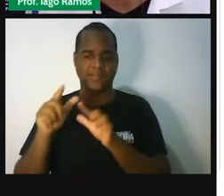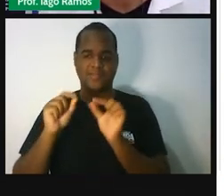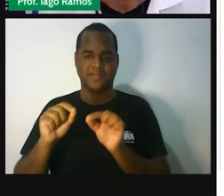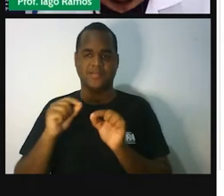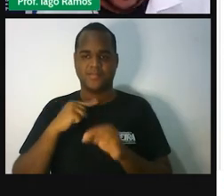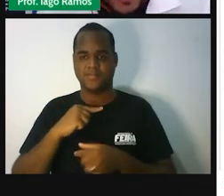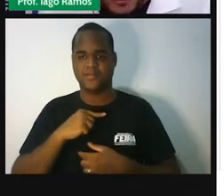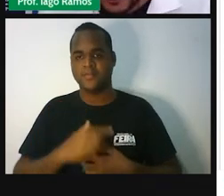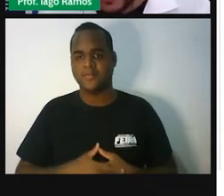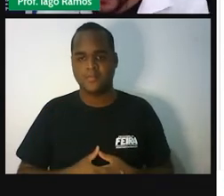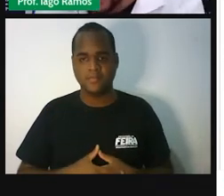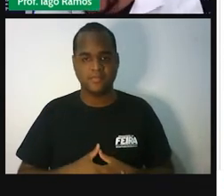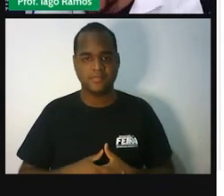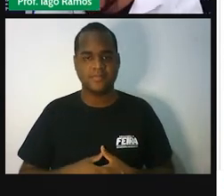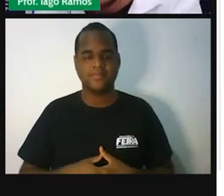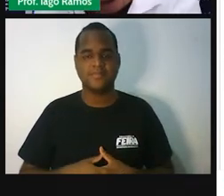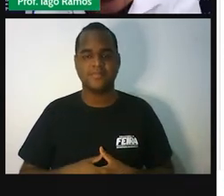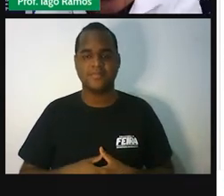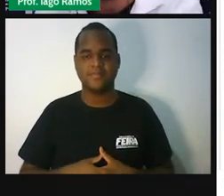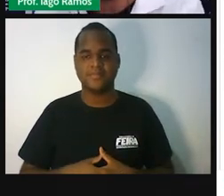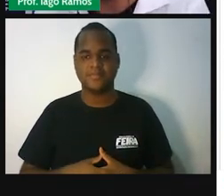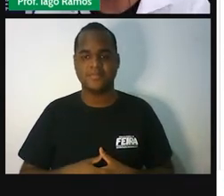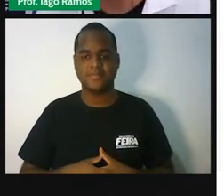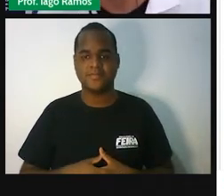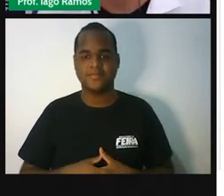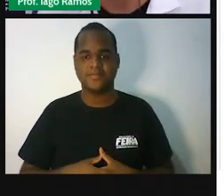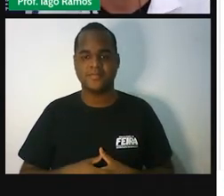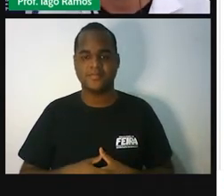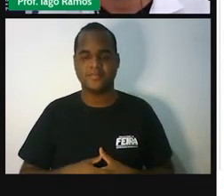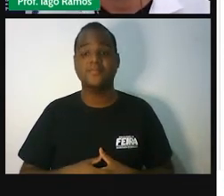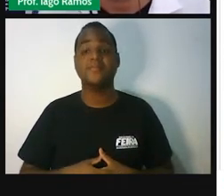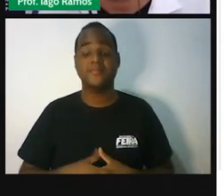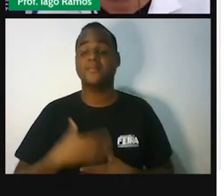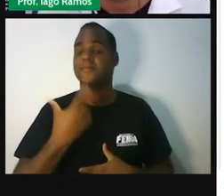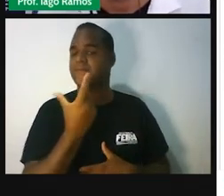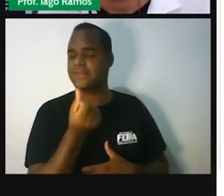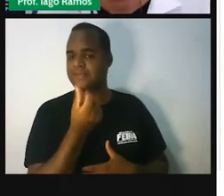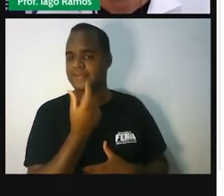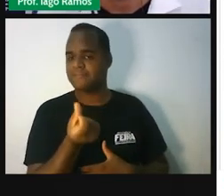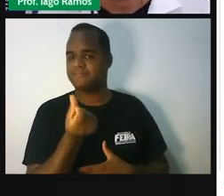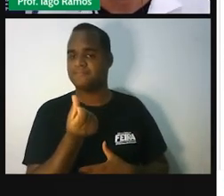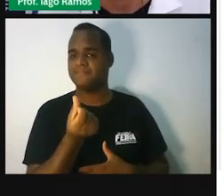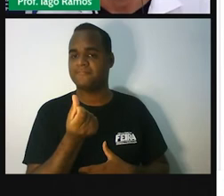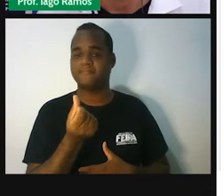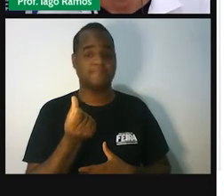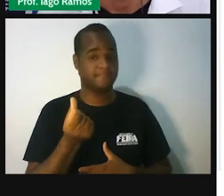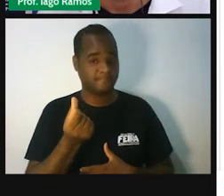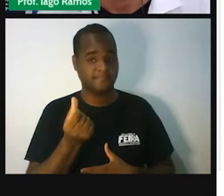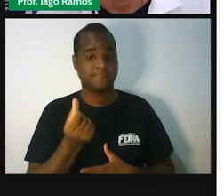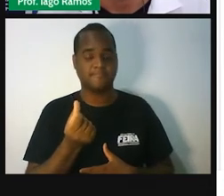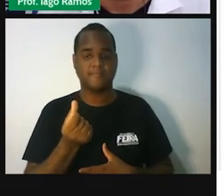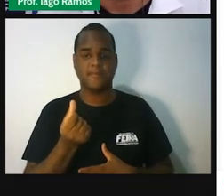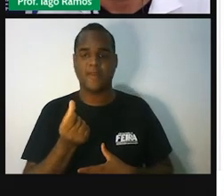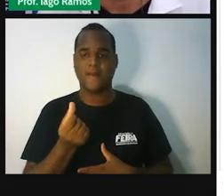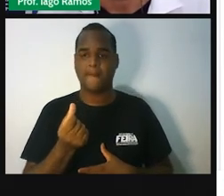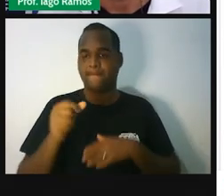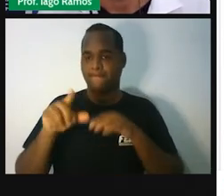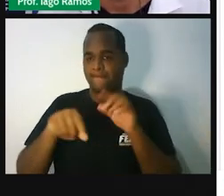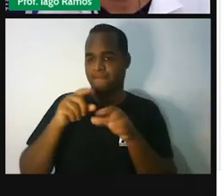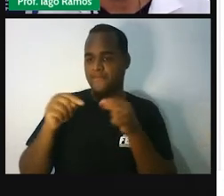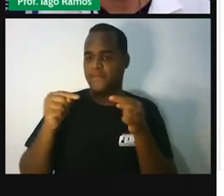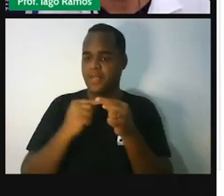Ó, 26 para escolher a primeira